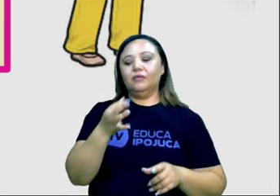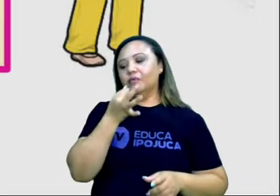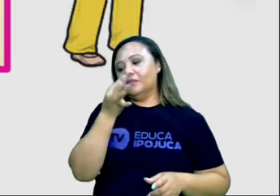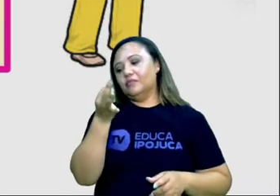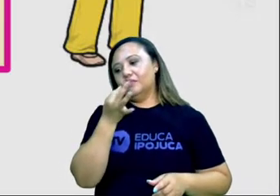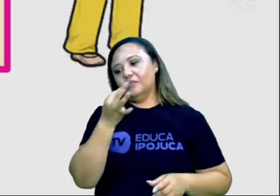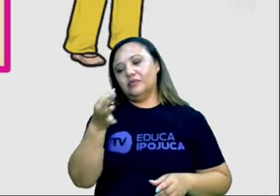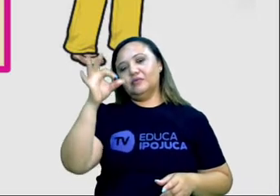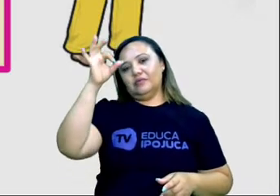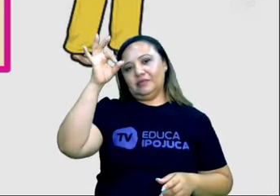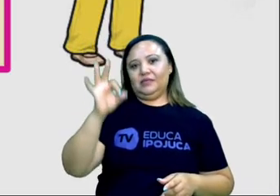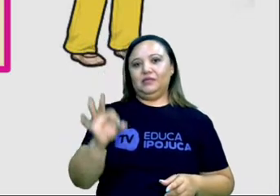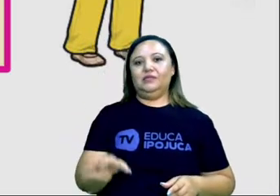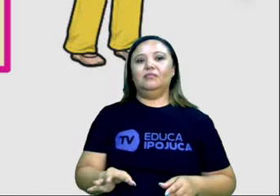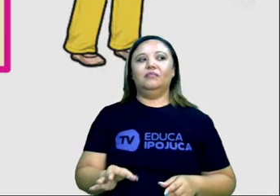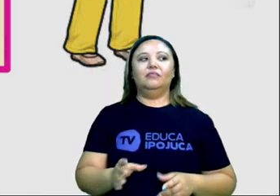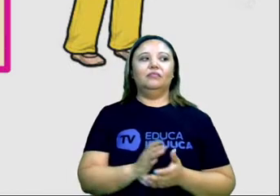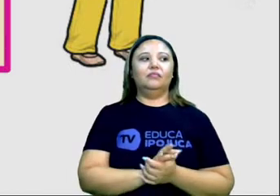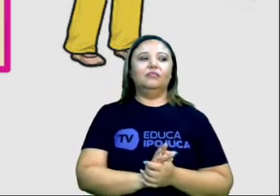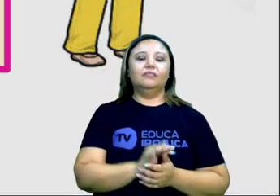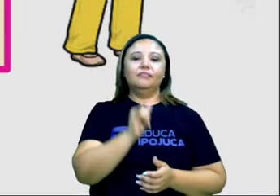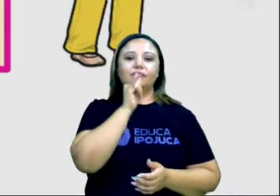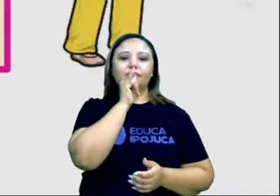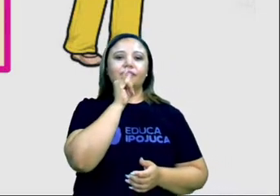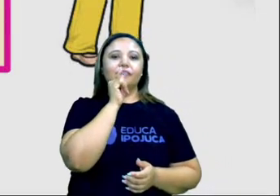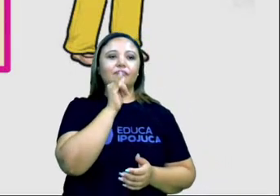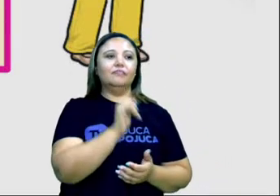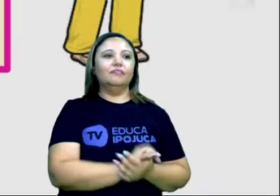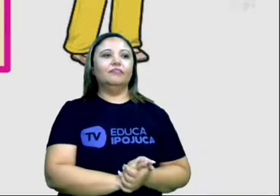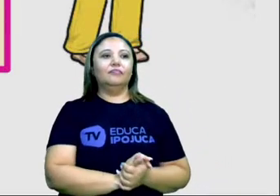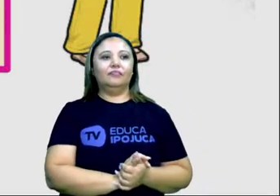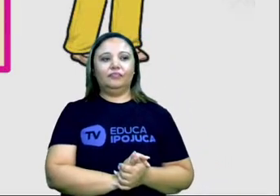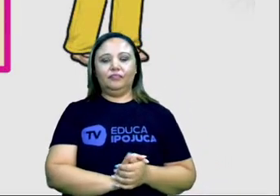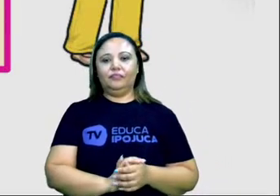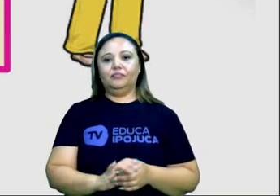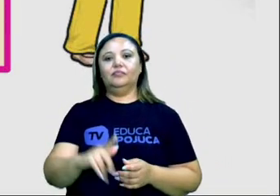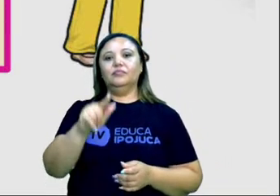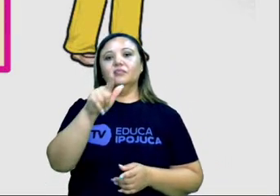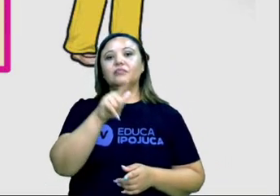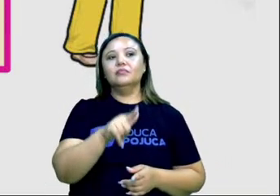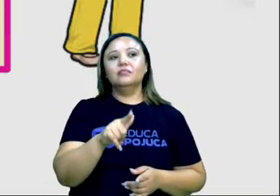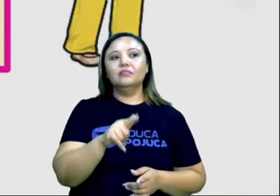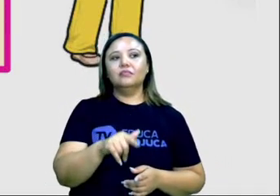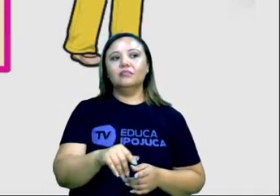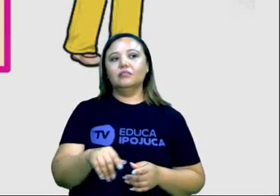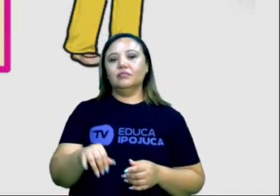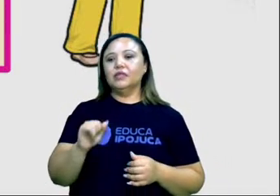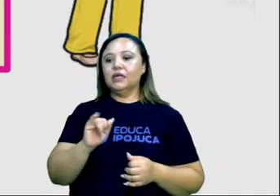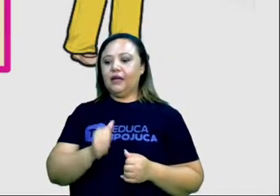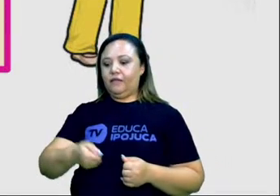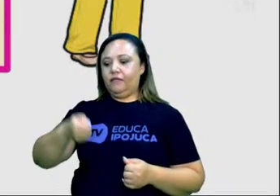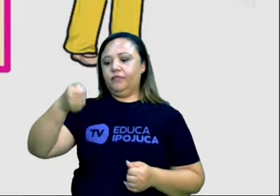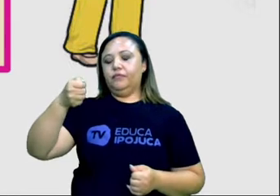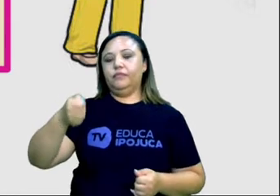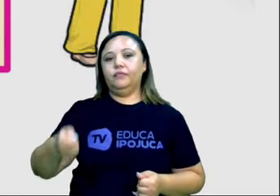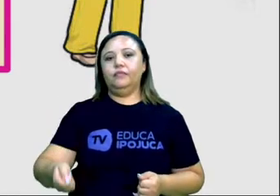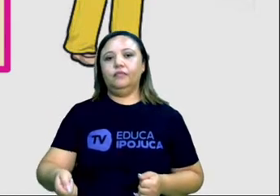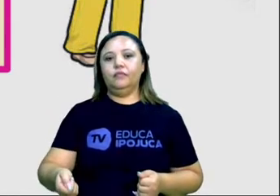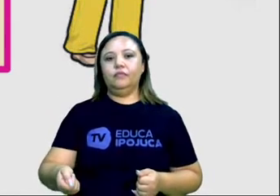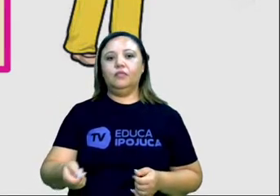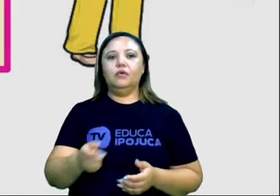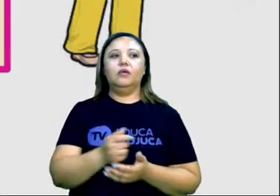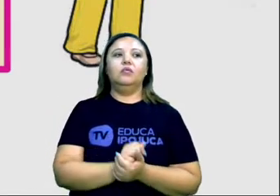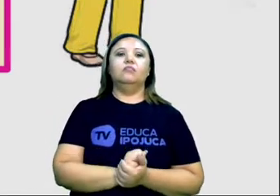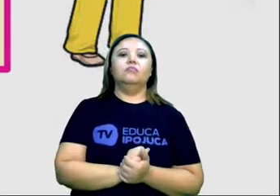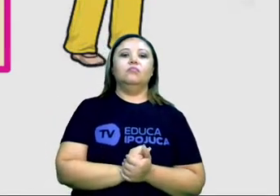válidos. Vamos ver esse exemplo aqui. Afirmação do consequente. Afirmar o consequente é uma